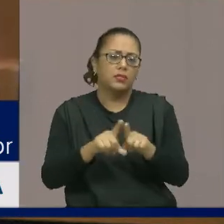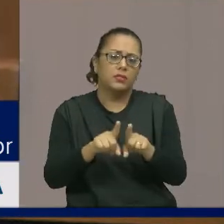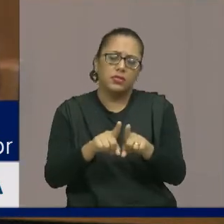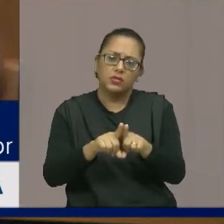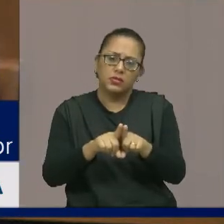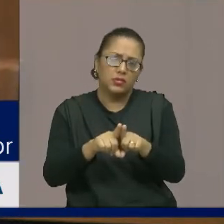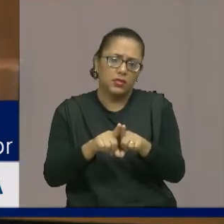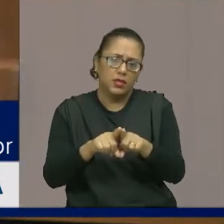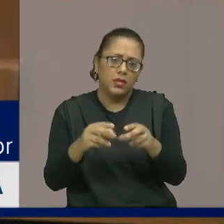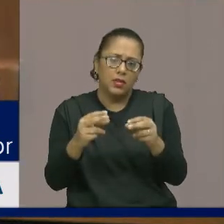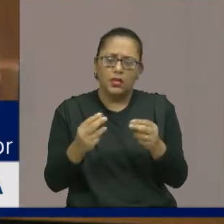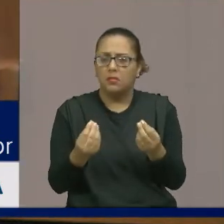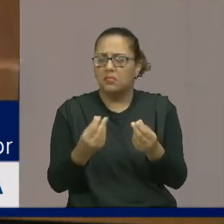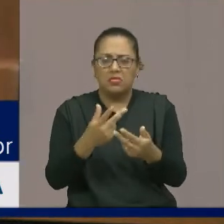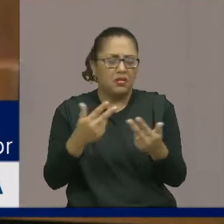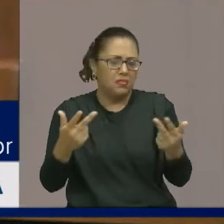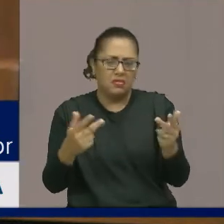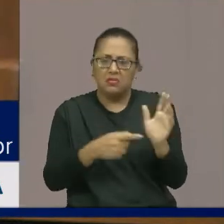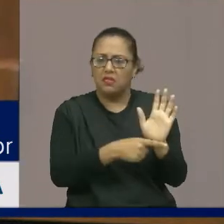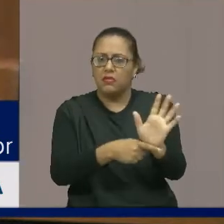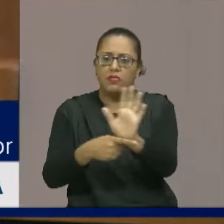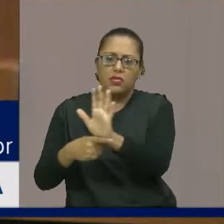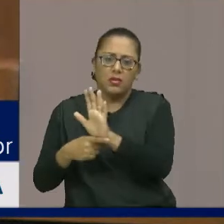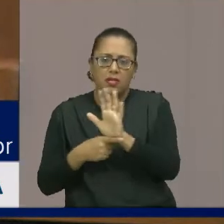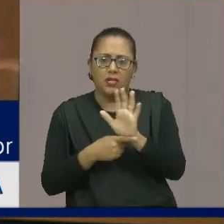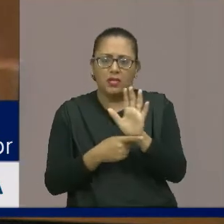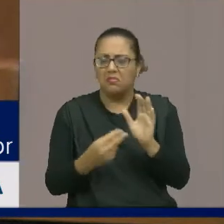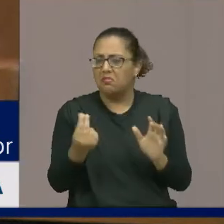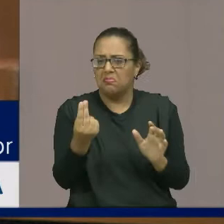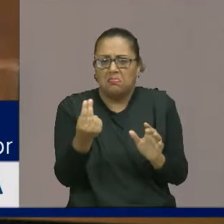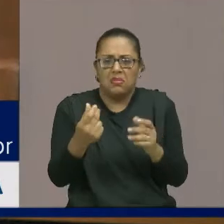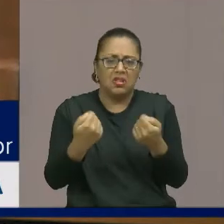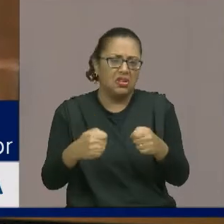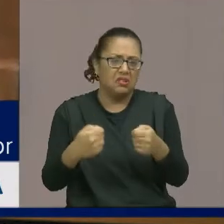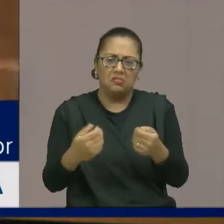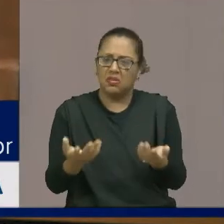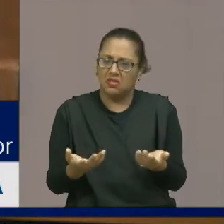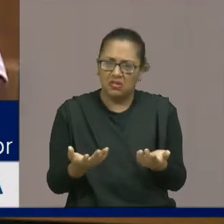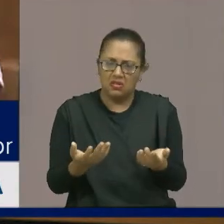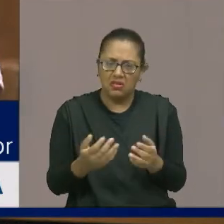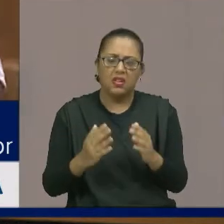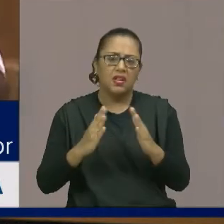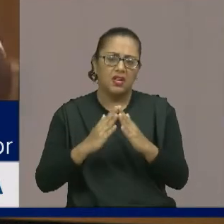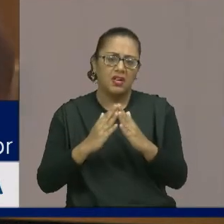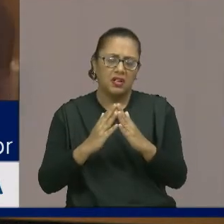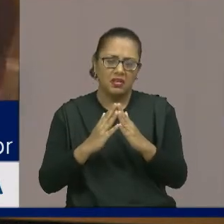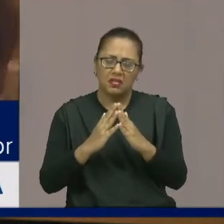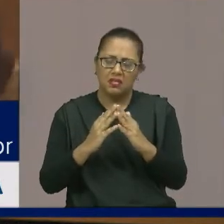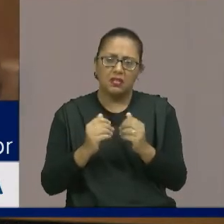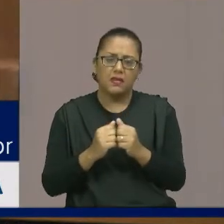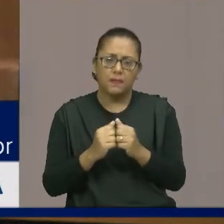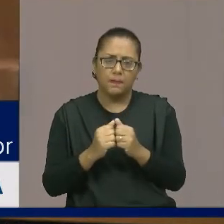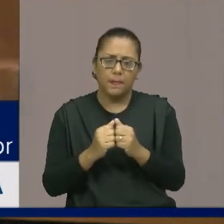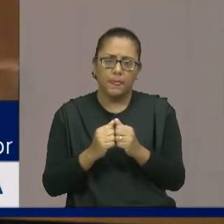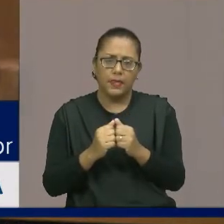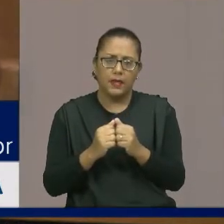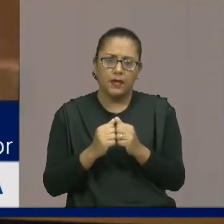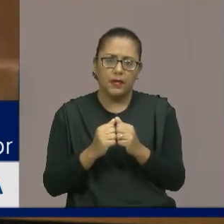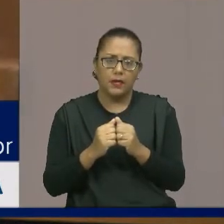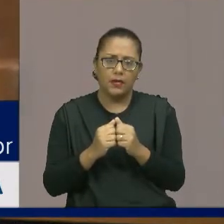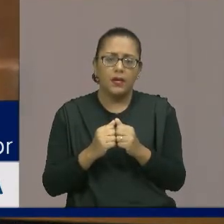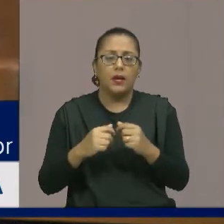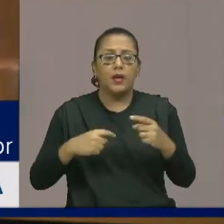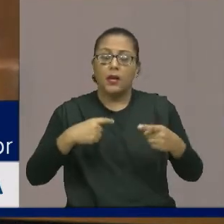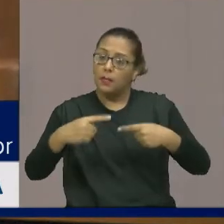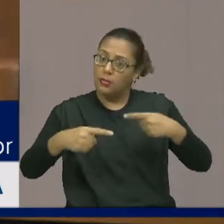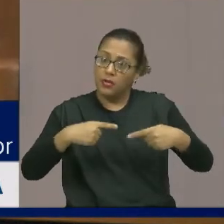faixas pretas, não é um nem dois. Quantos nós criamos dentro da academia na nossa casa? Não é? Então a gente veio para cá com uma vida realizada para